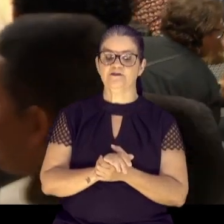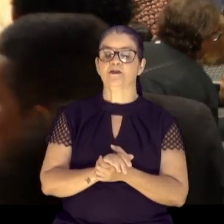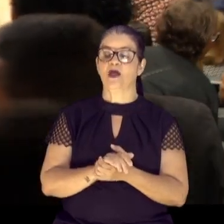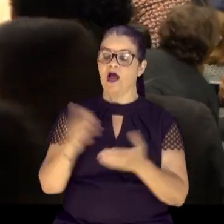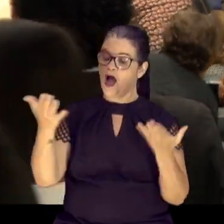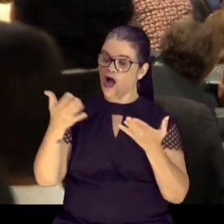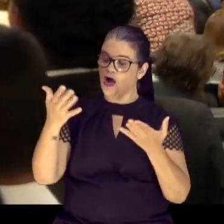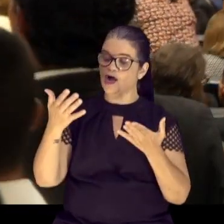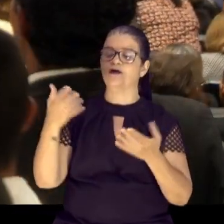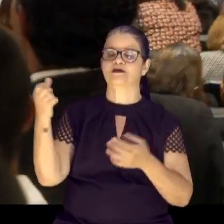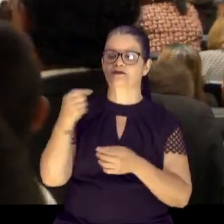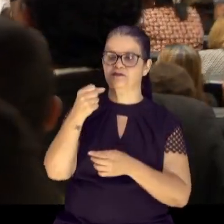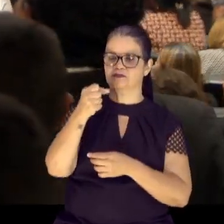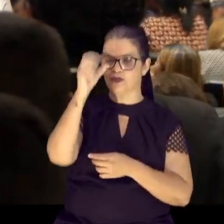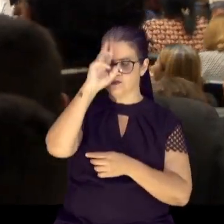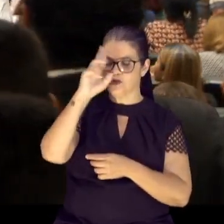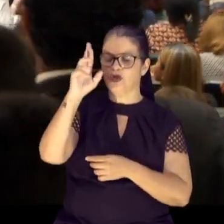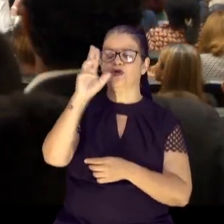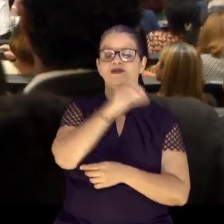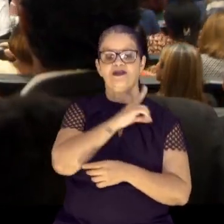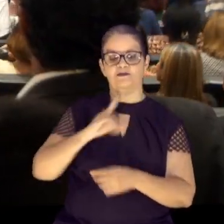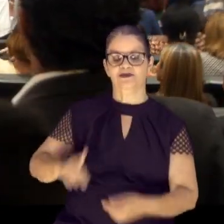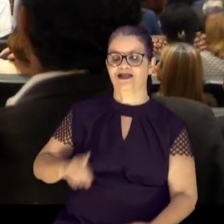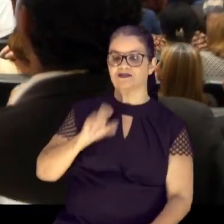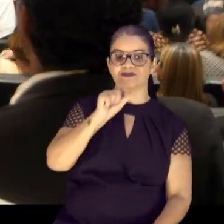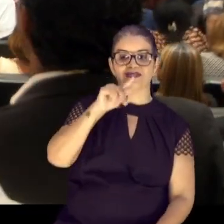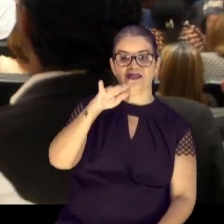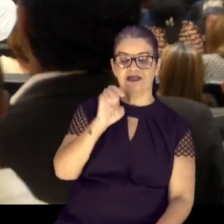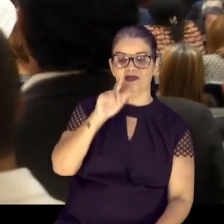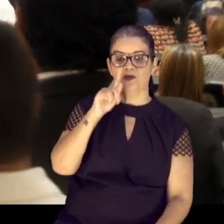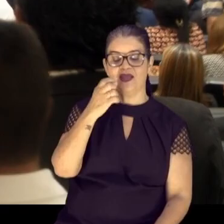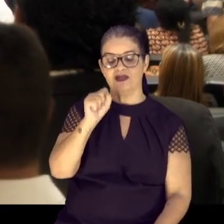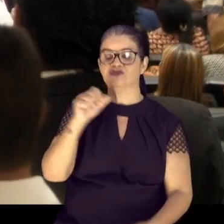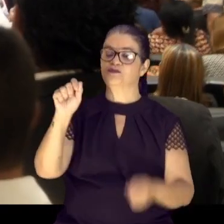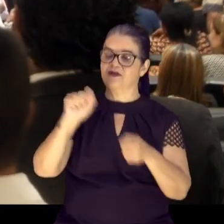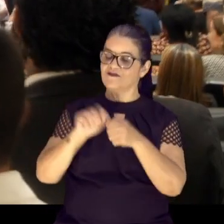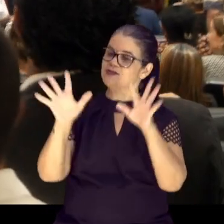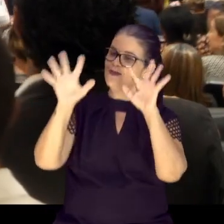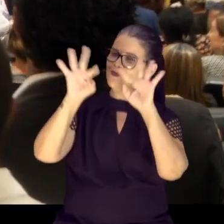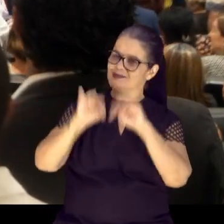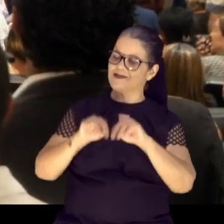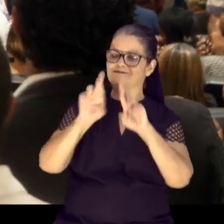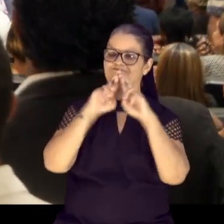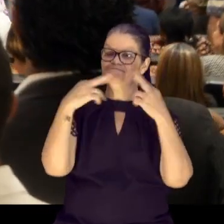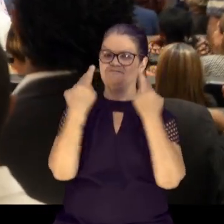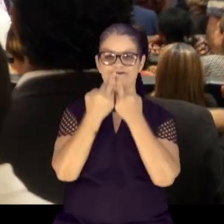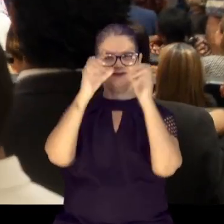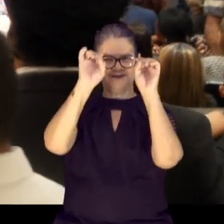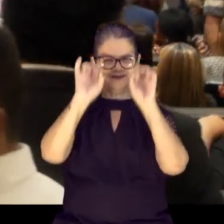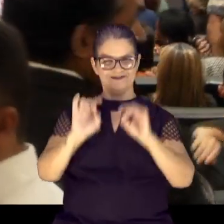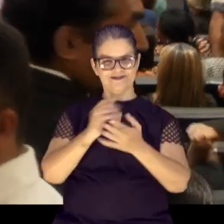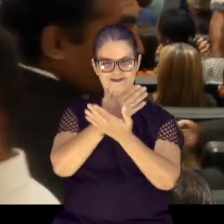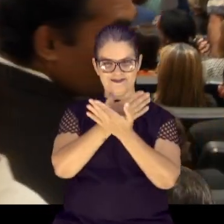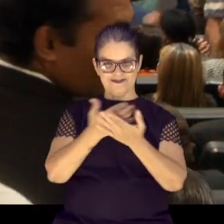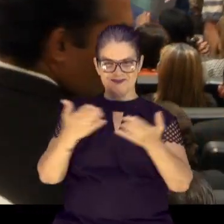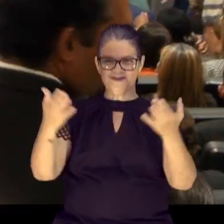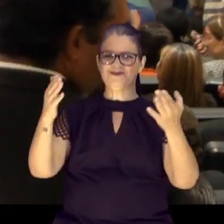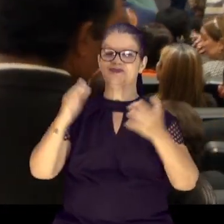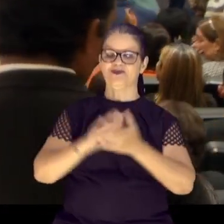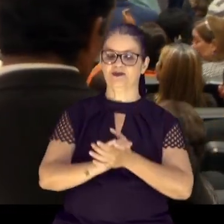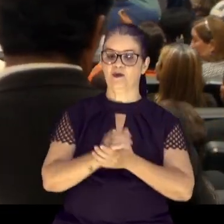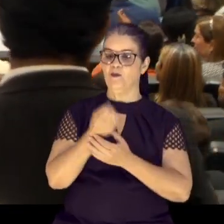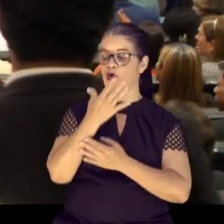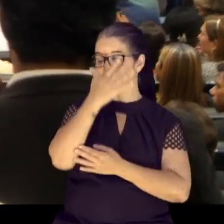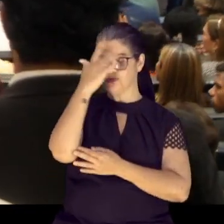com a palavra, certíssimo, senhor deputado Sileno Guedes, para fazer o encerramento desta reunião solene. Bom,